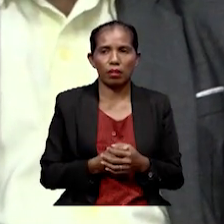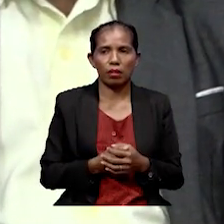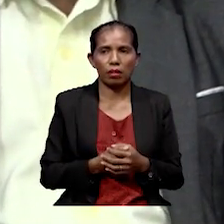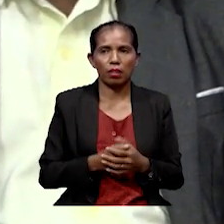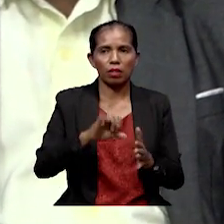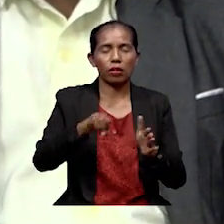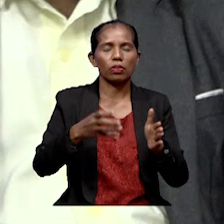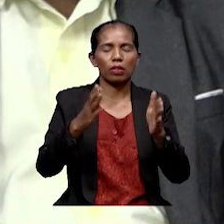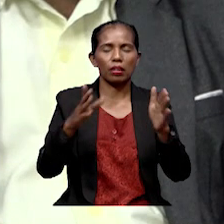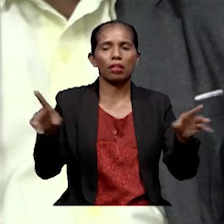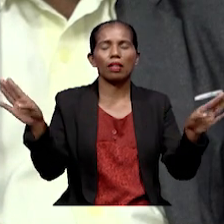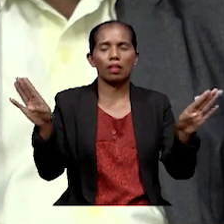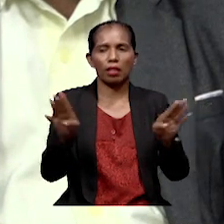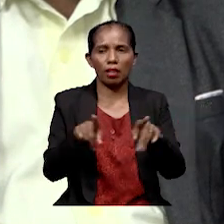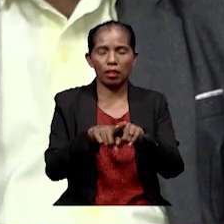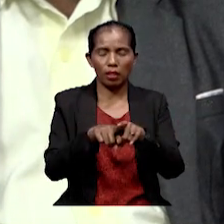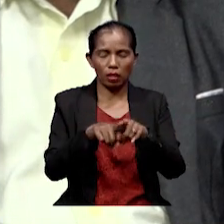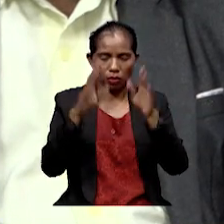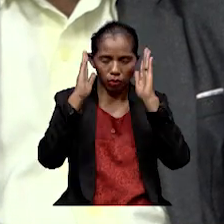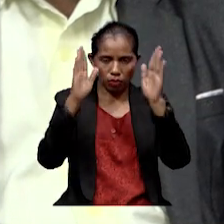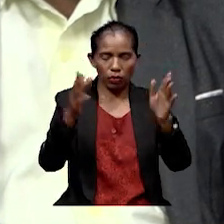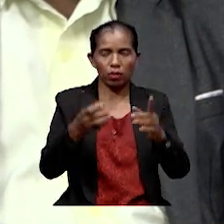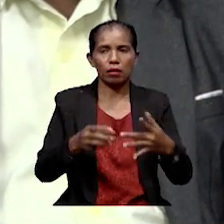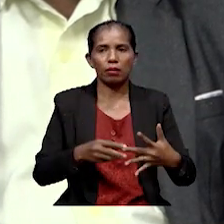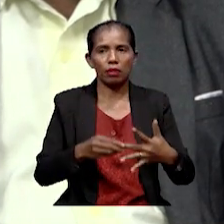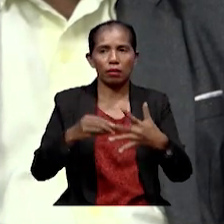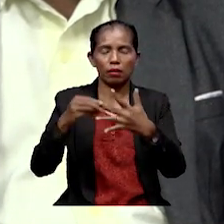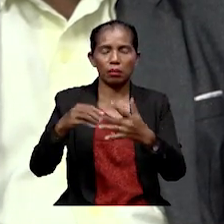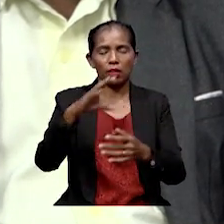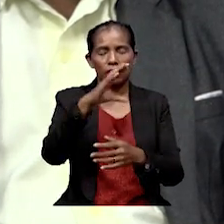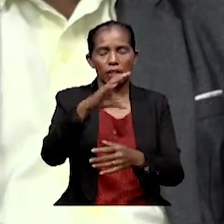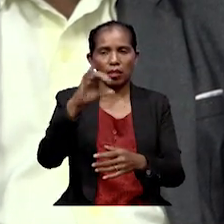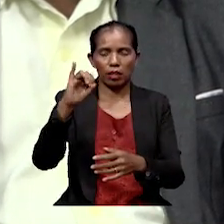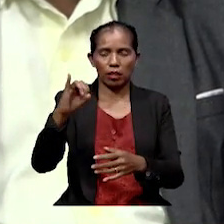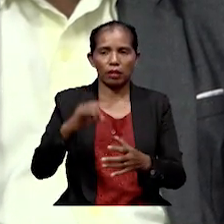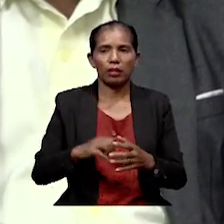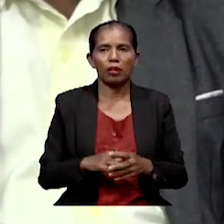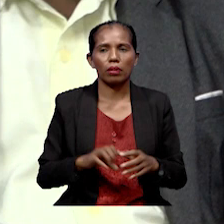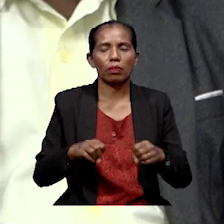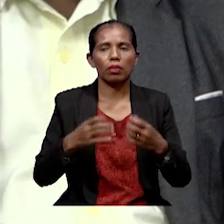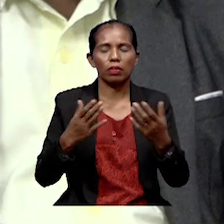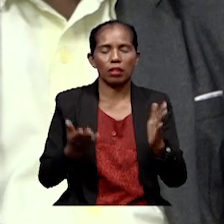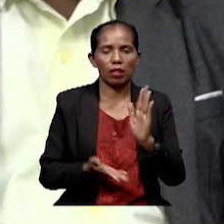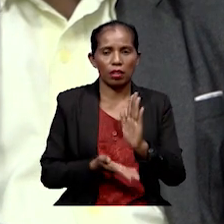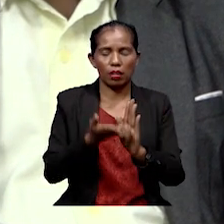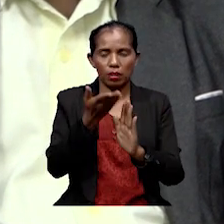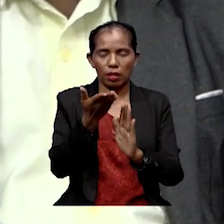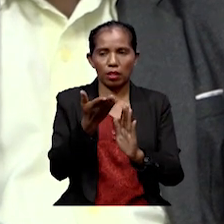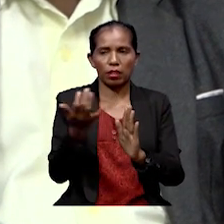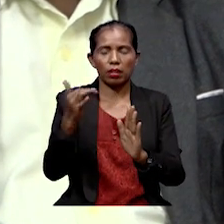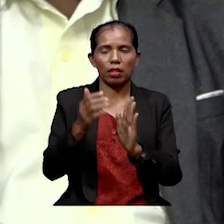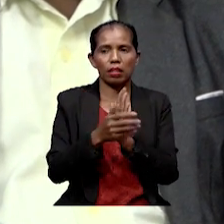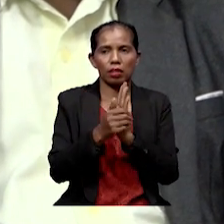jornalista ne sai hanesan atenção principal ba iha Conselho de Imprensa. Atenção principal oinsa maka sae nia